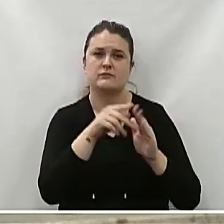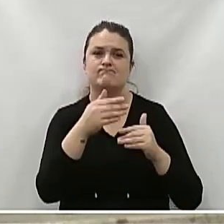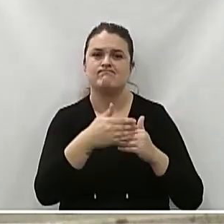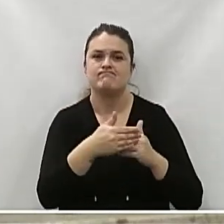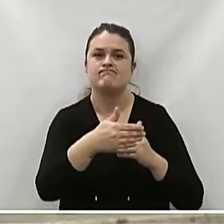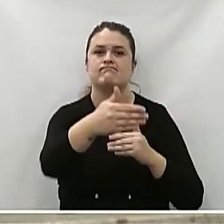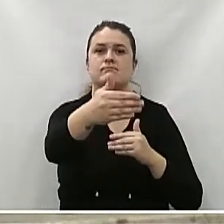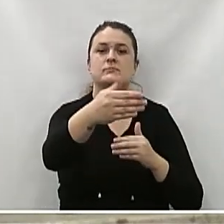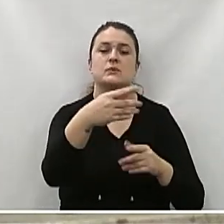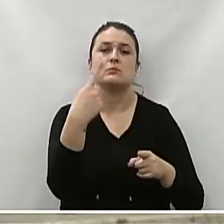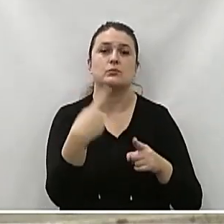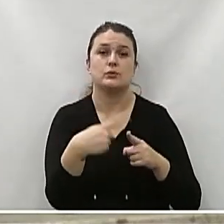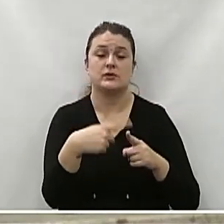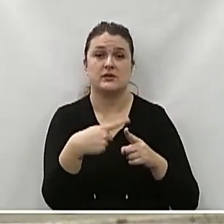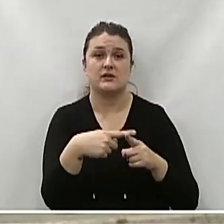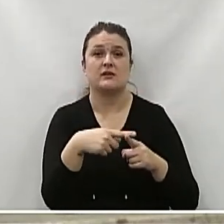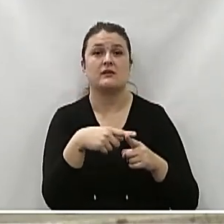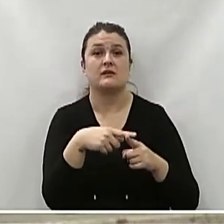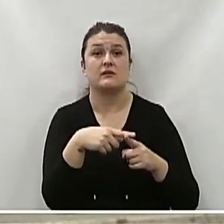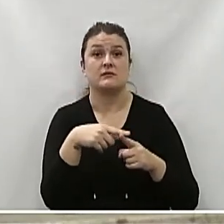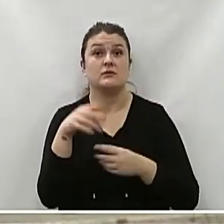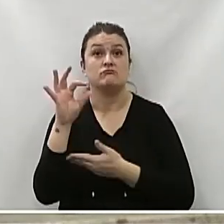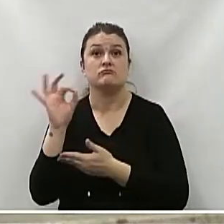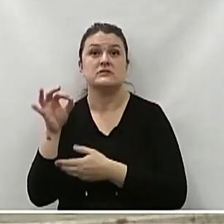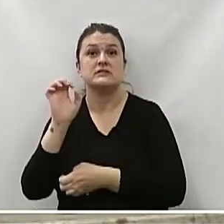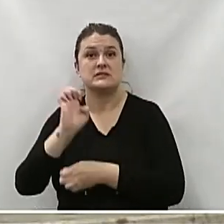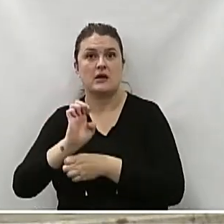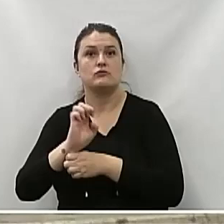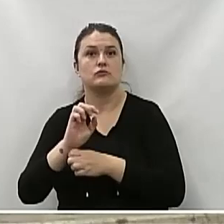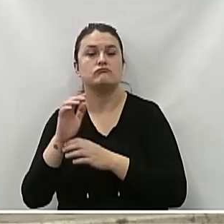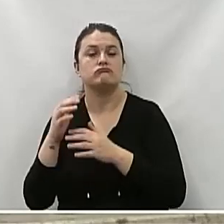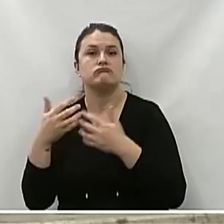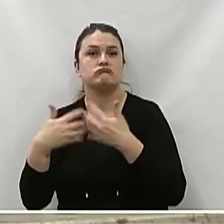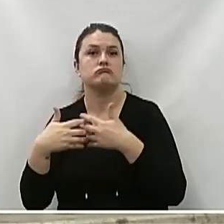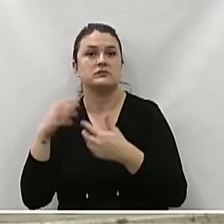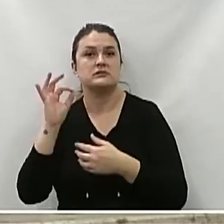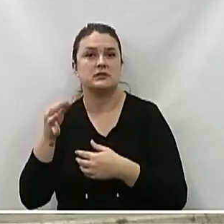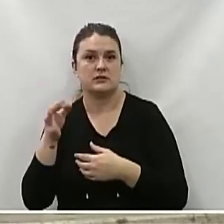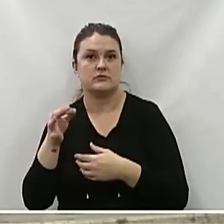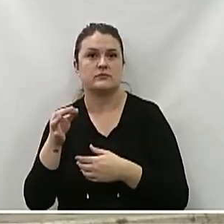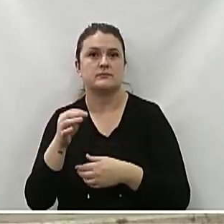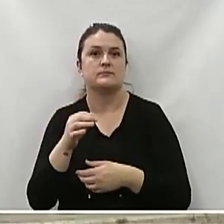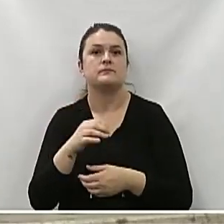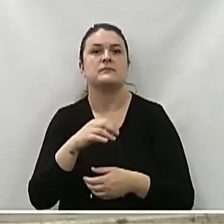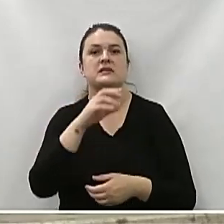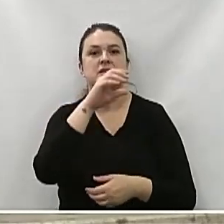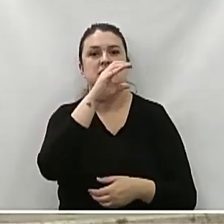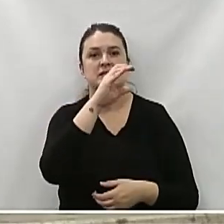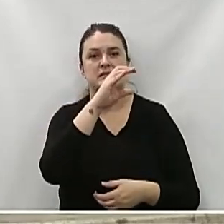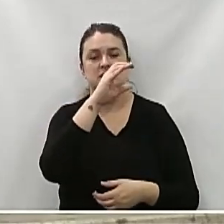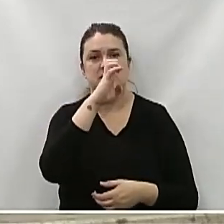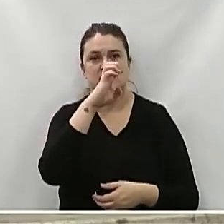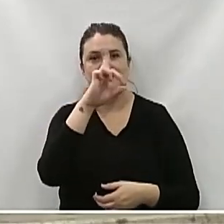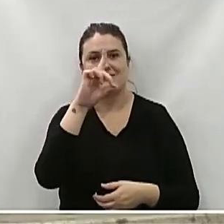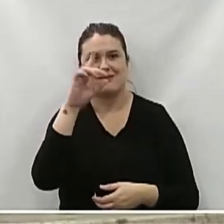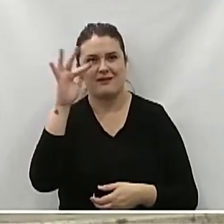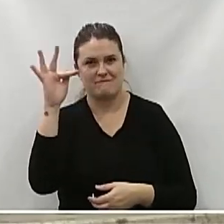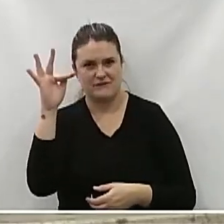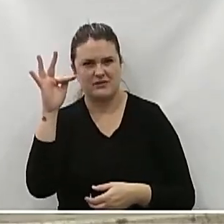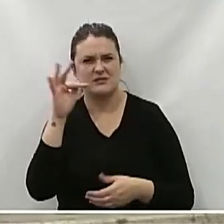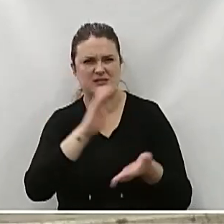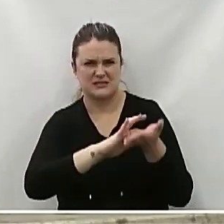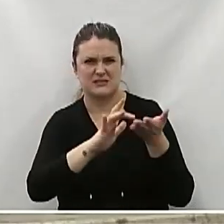porque além de dar certo no governo do estado do Paraná através da secretaria se jup hoje o CDF